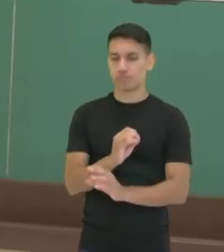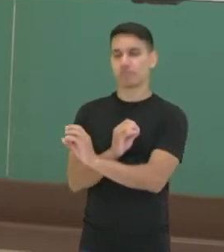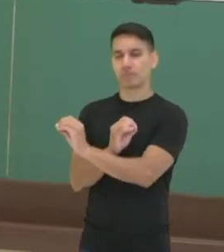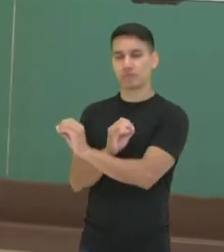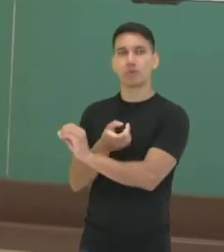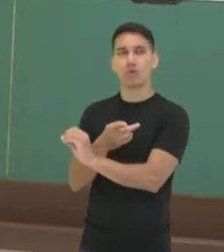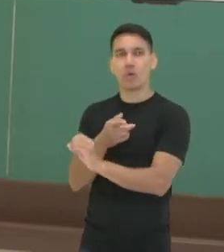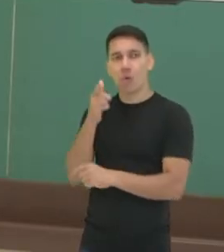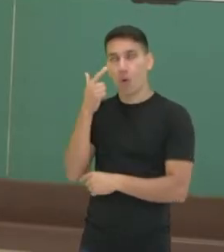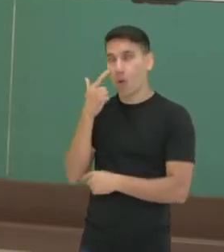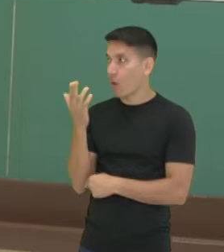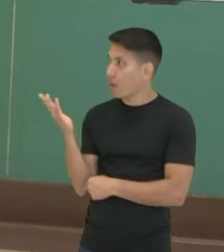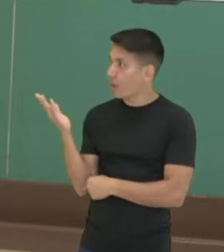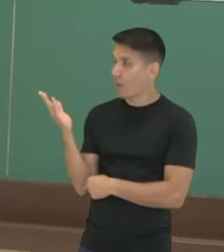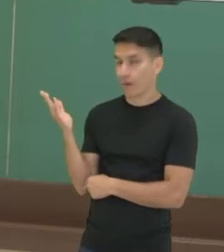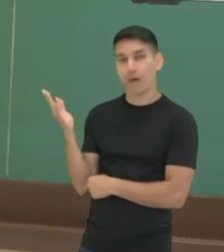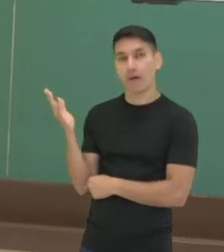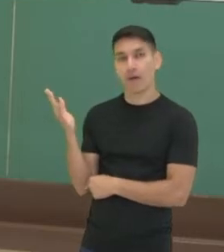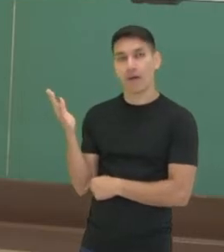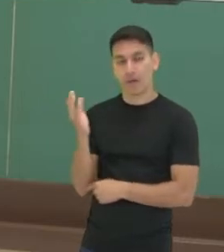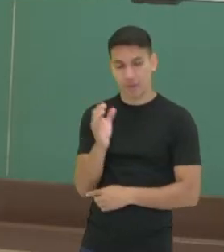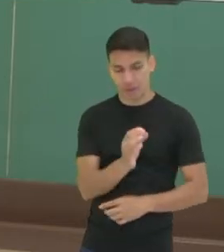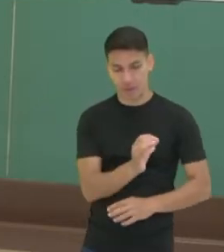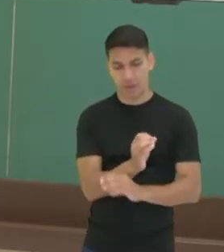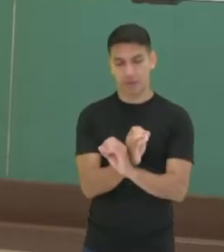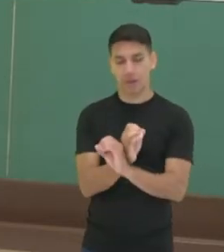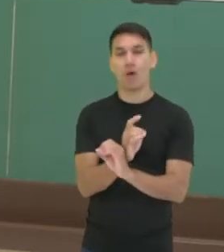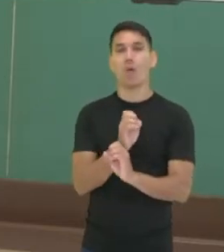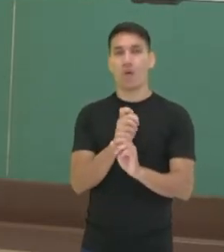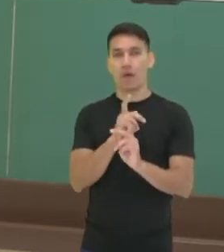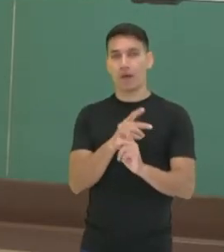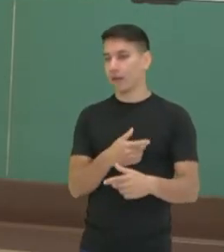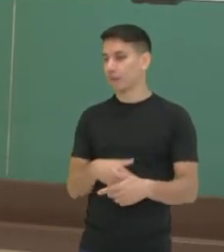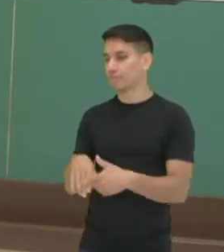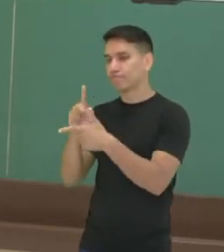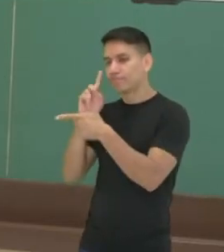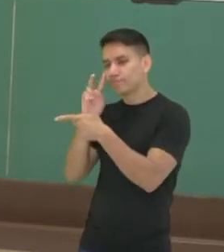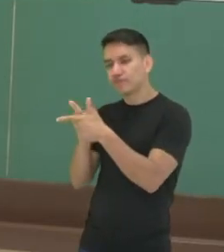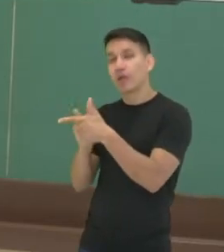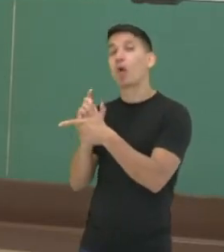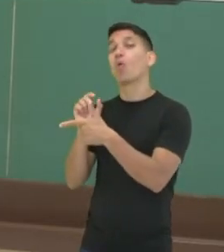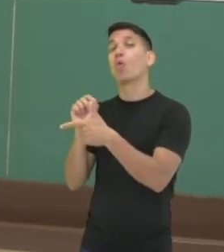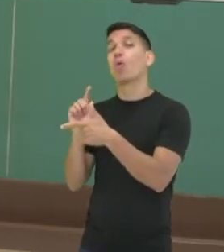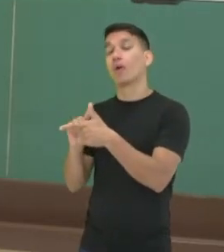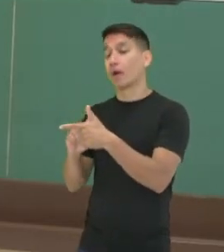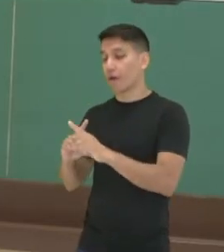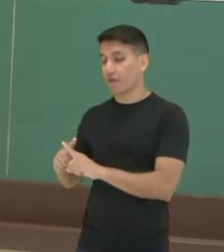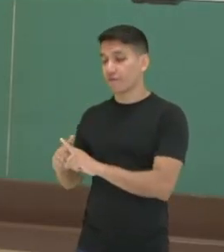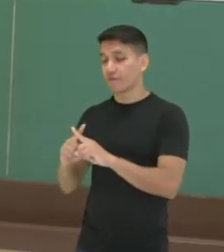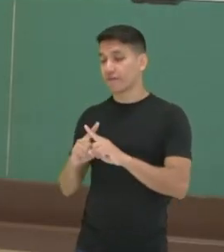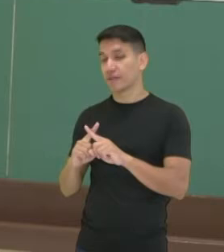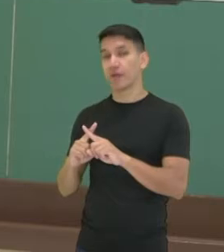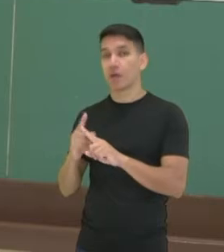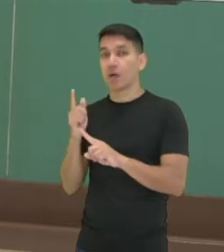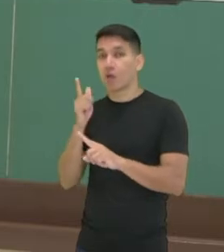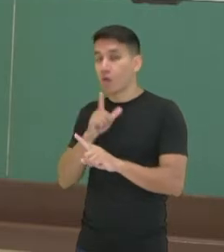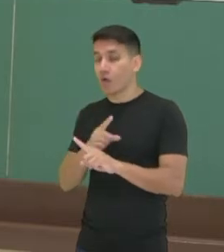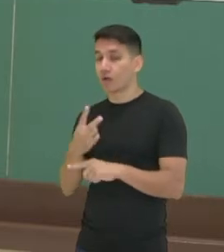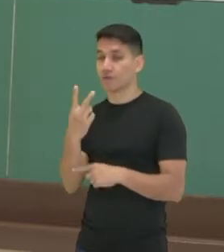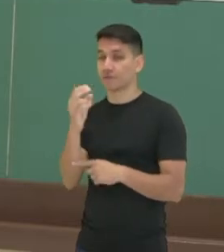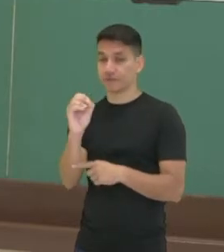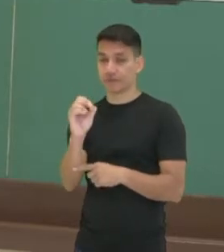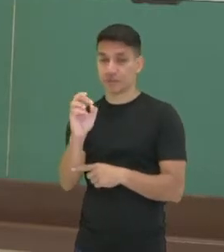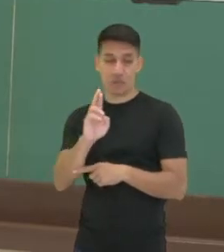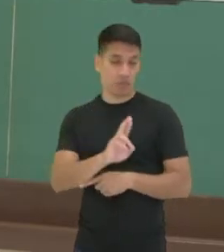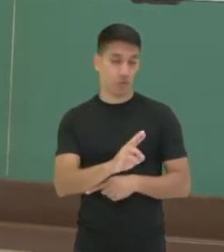em verdinho, ó. Tá vendo? Aí, vamos encontrar um número que vou multiplicar, né? Por 20 e vai dar 100,